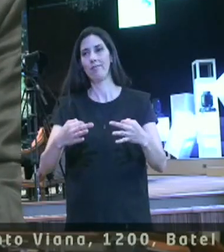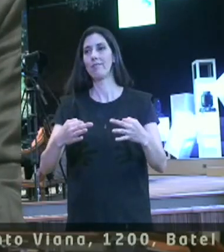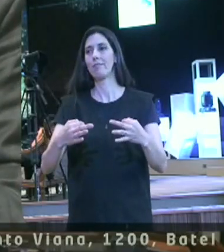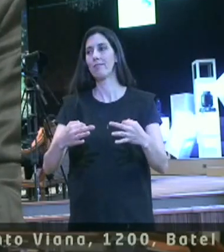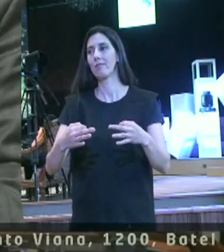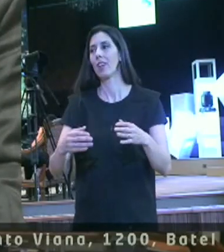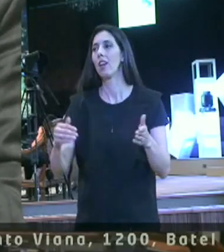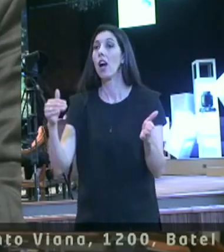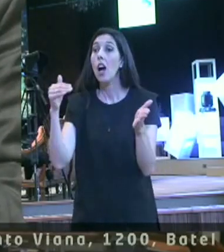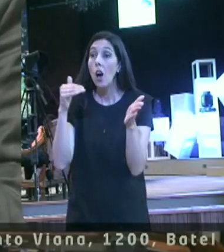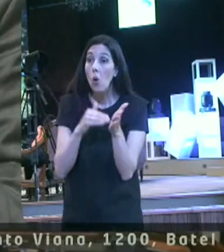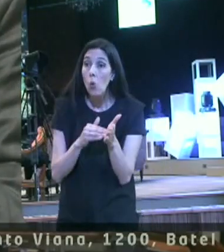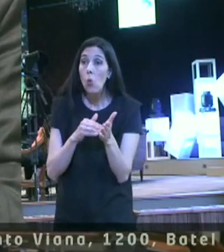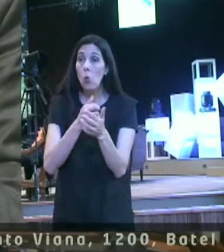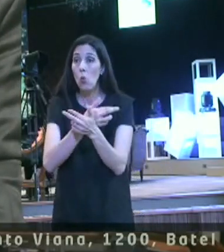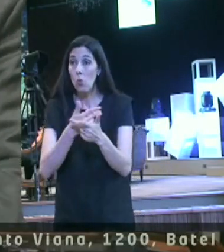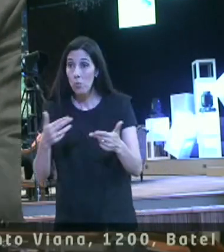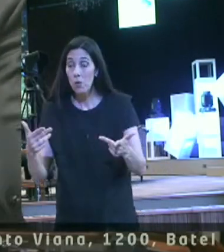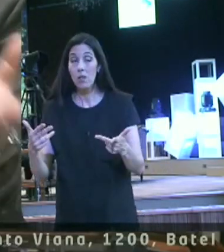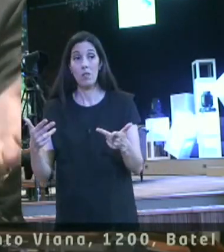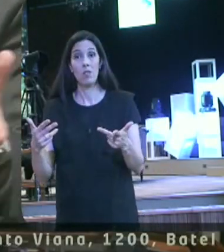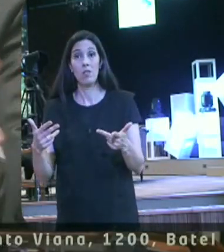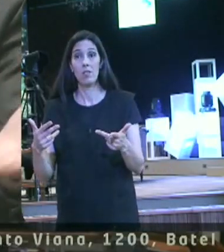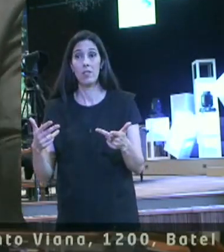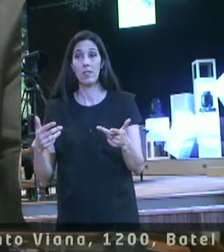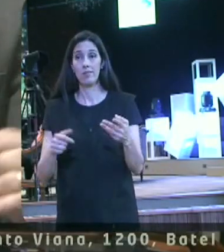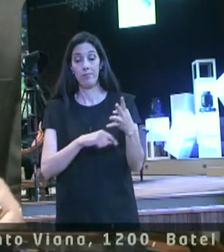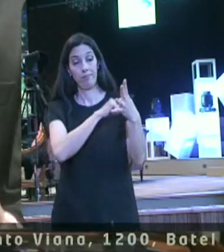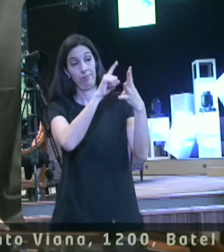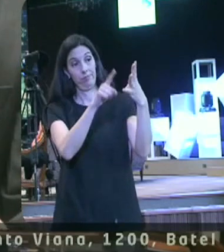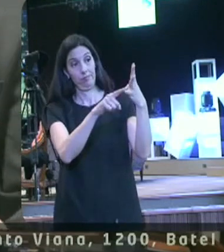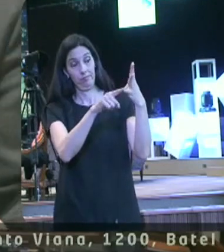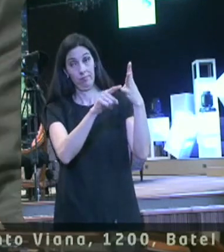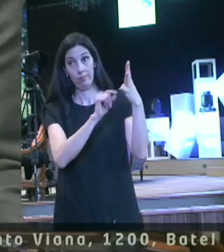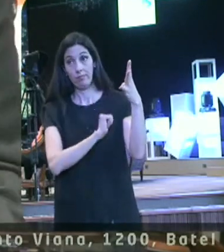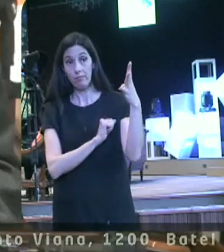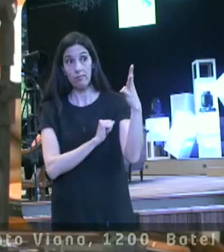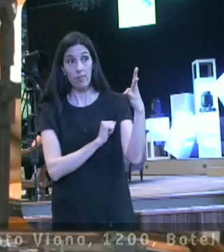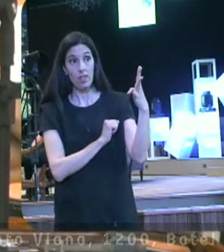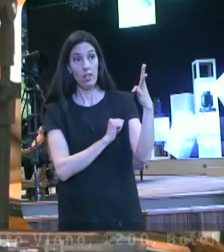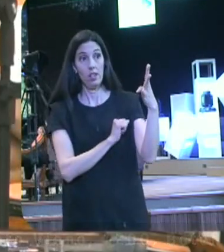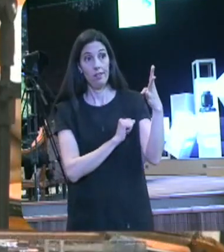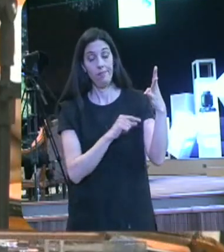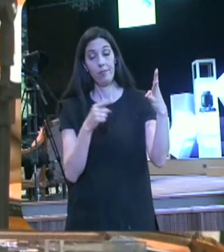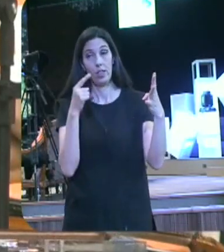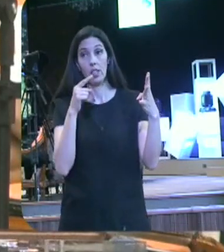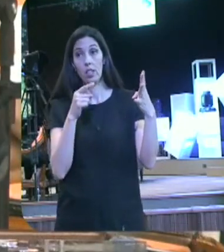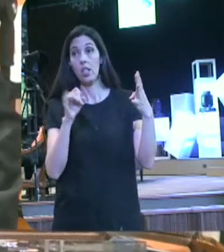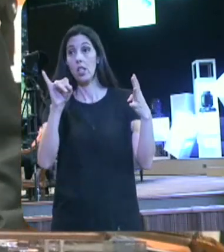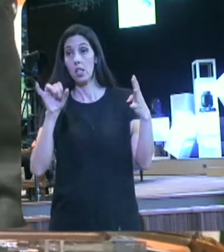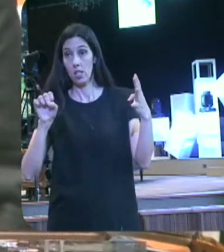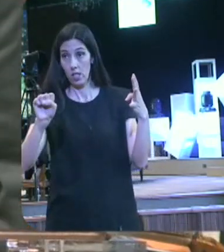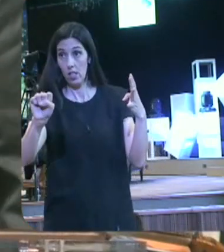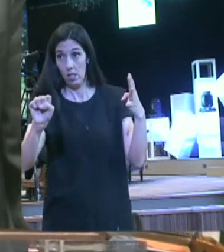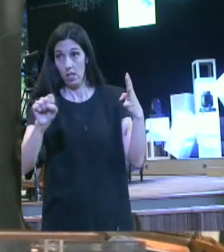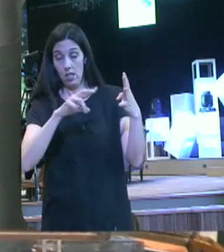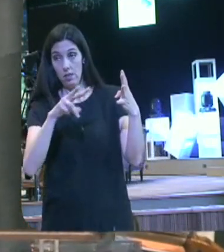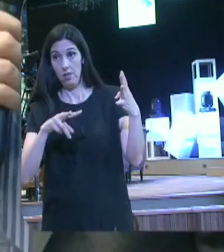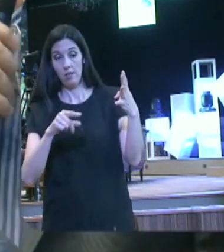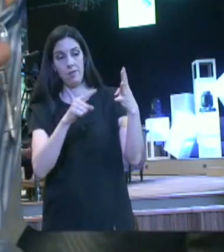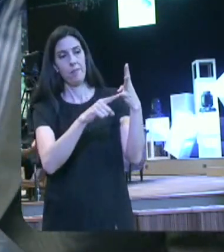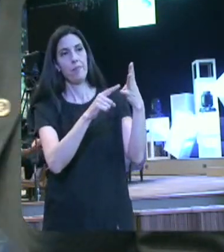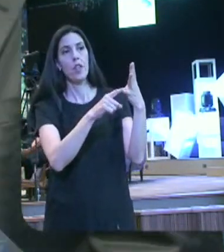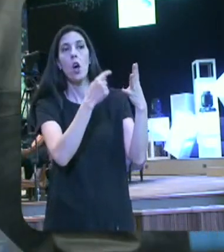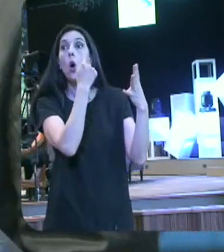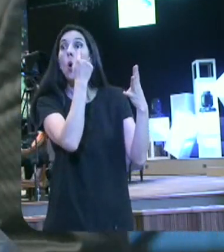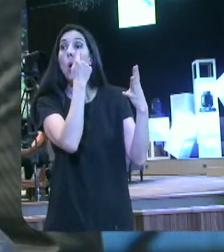coisa que o Senhor ministrou, outra última figura que eu encontrei nesse texto, são os olhos da